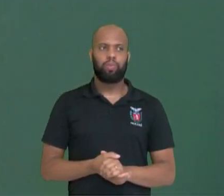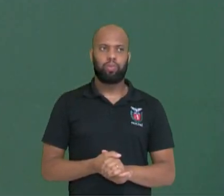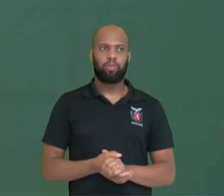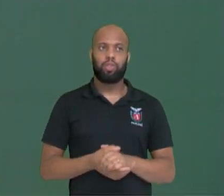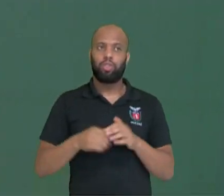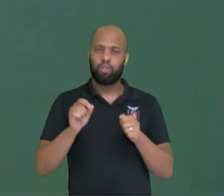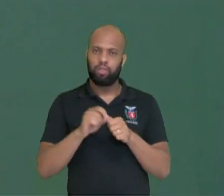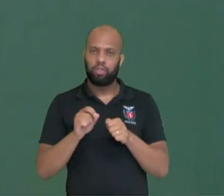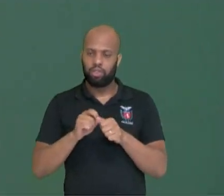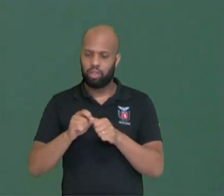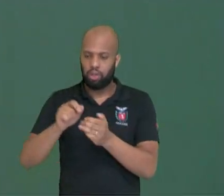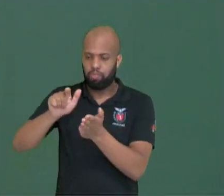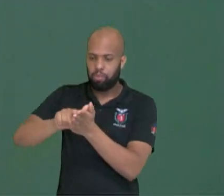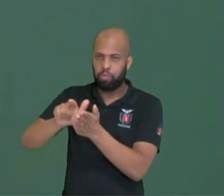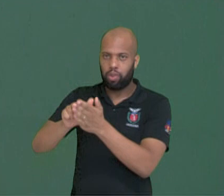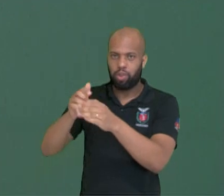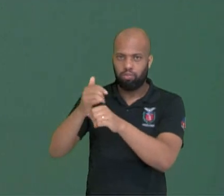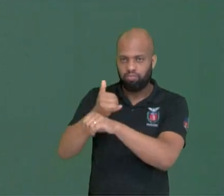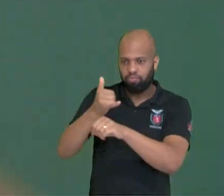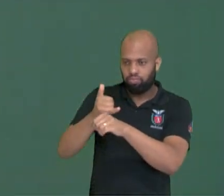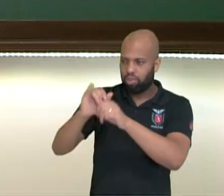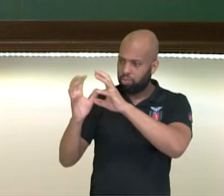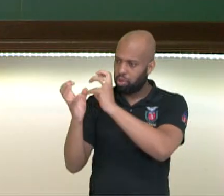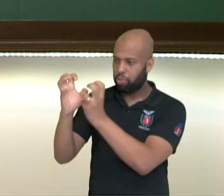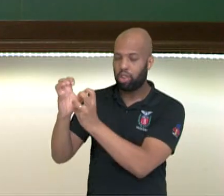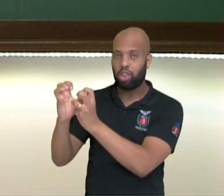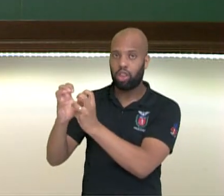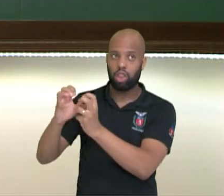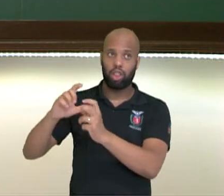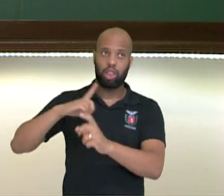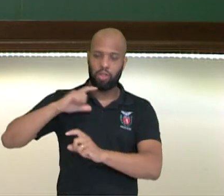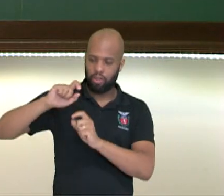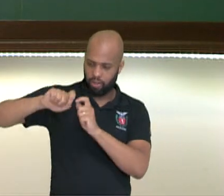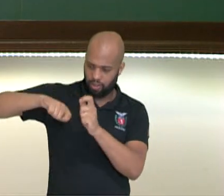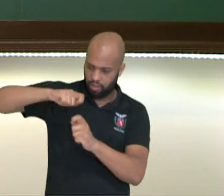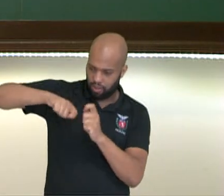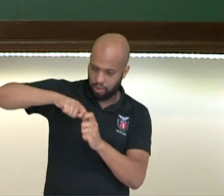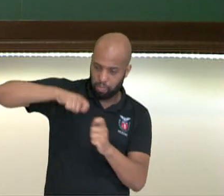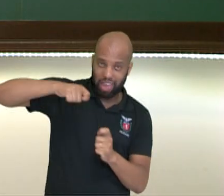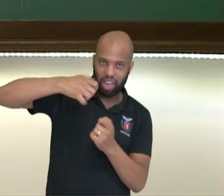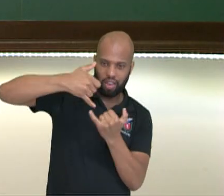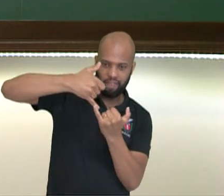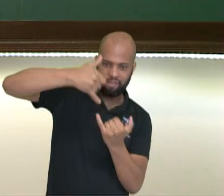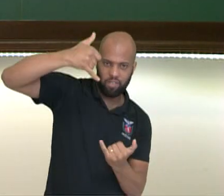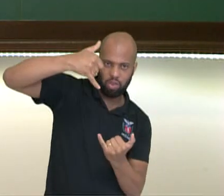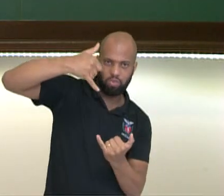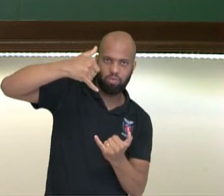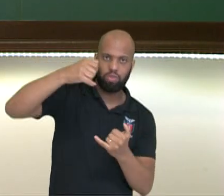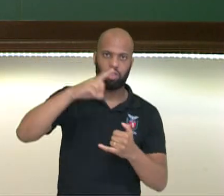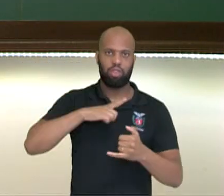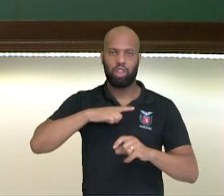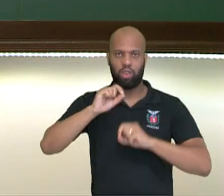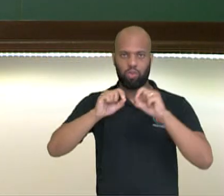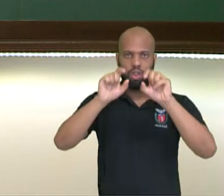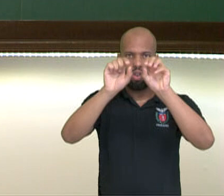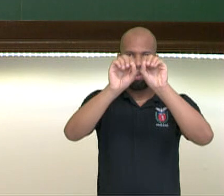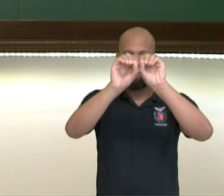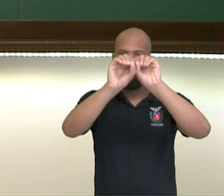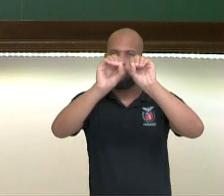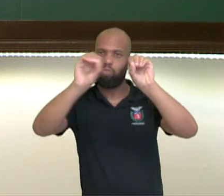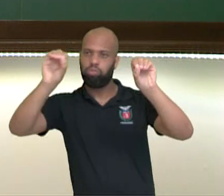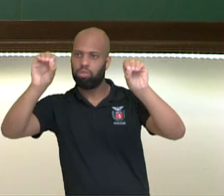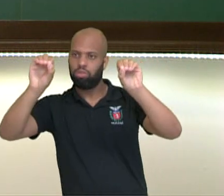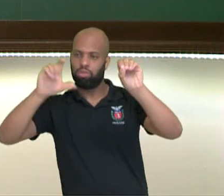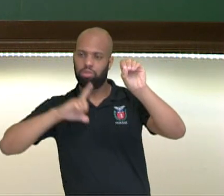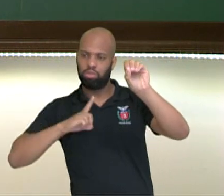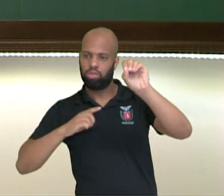Enrole o papel alumínio, deixa bem bonitinho. Cole ou amarre a bolinha no fio disponível. Então, o fio que você está usando 10, ou fio, ou